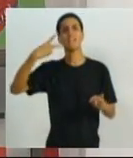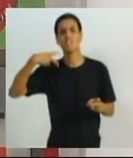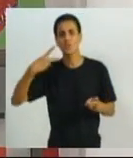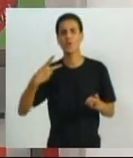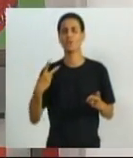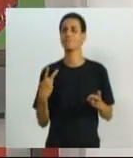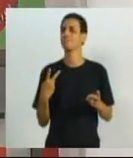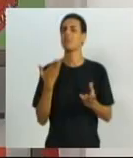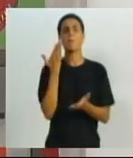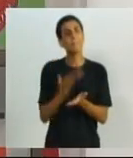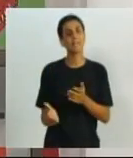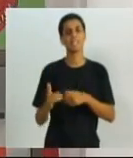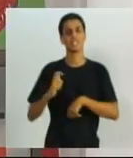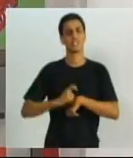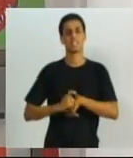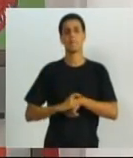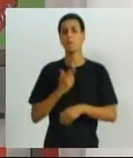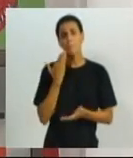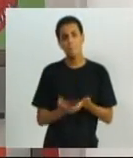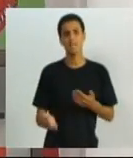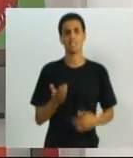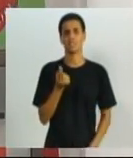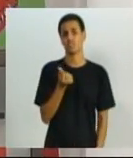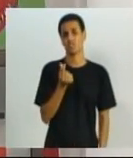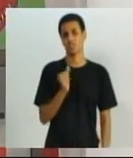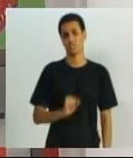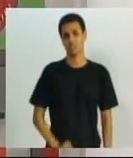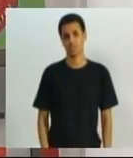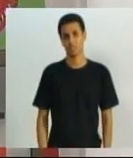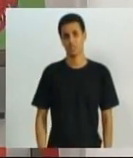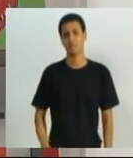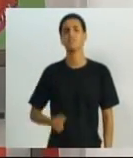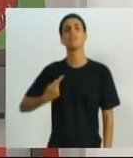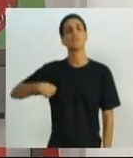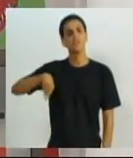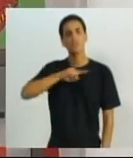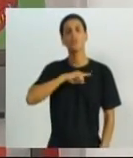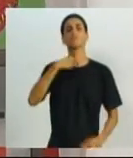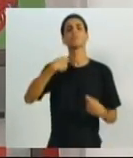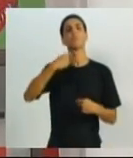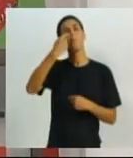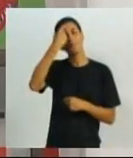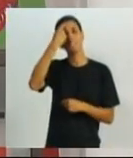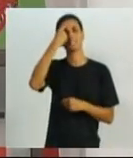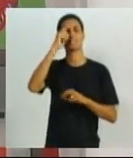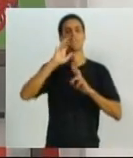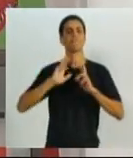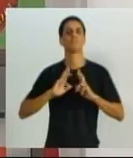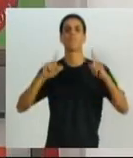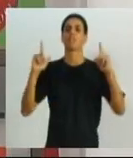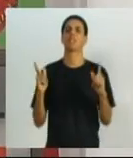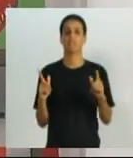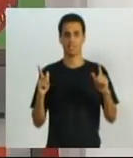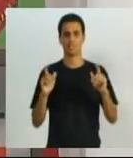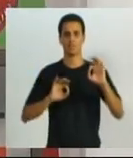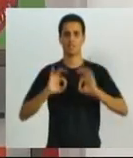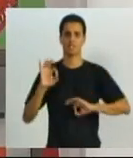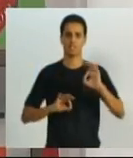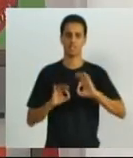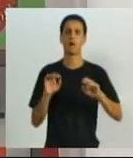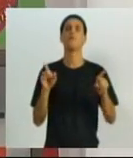completa perda de tempo e de dinheiro. Então nós temos que repensar essa forma e nós temos